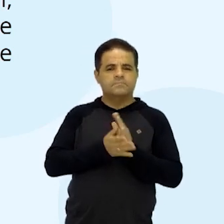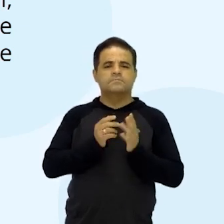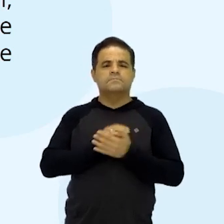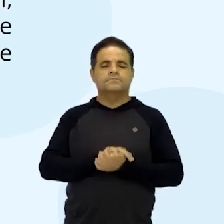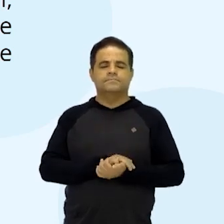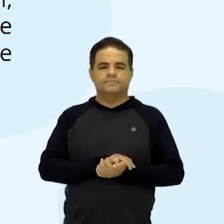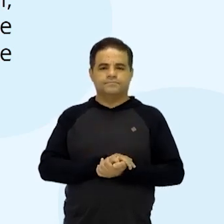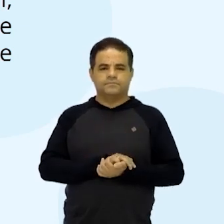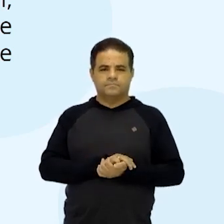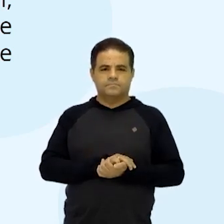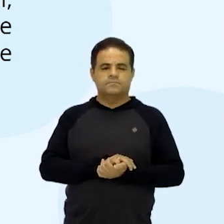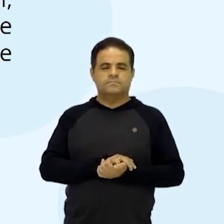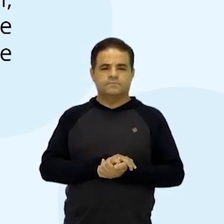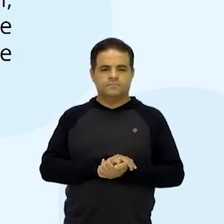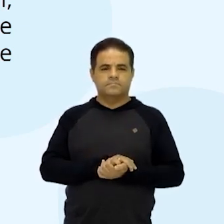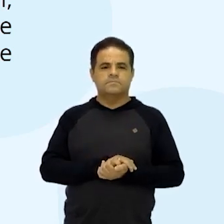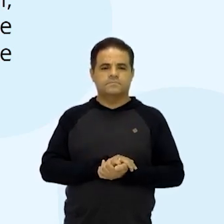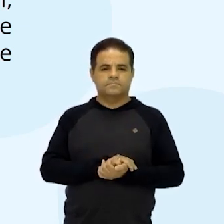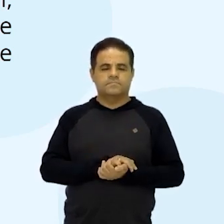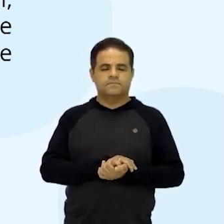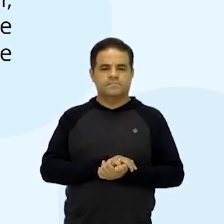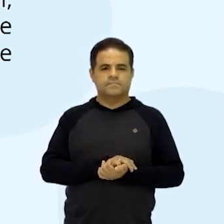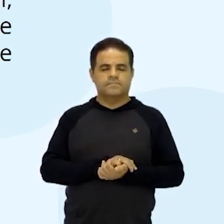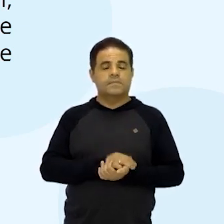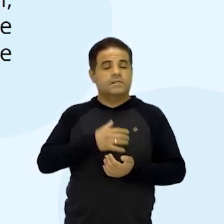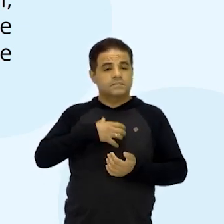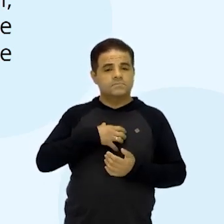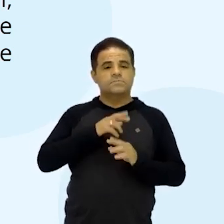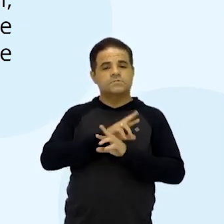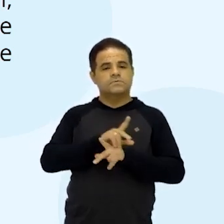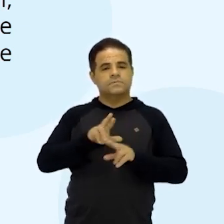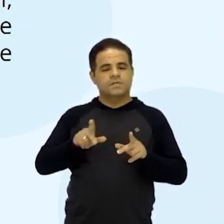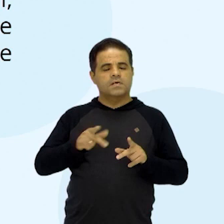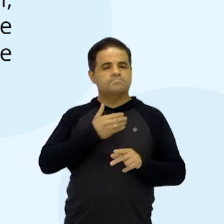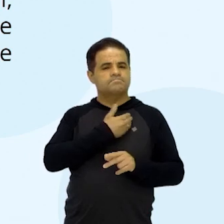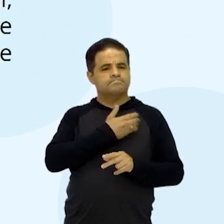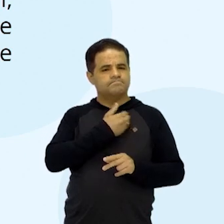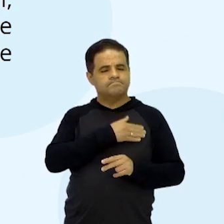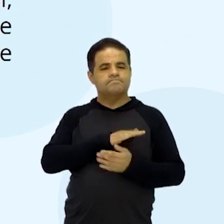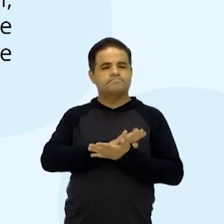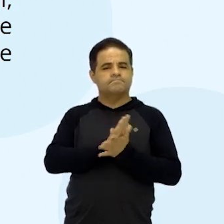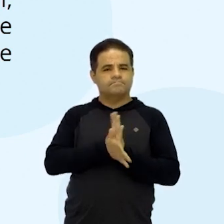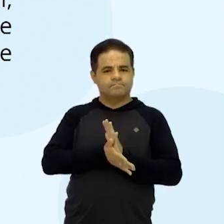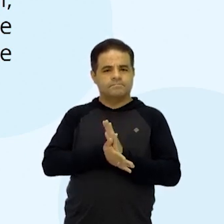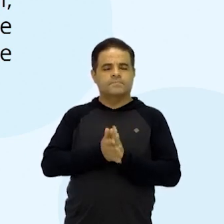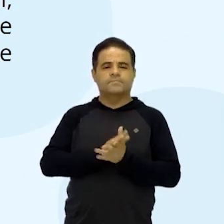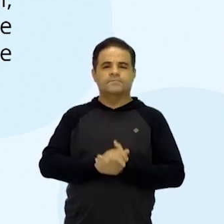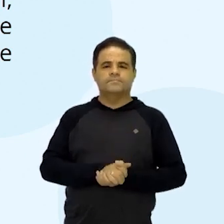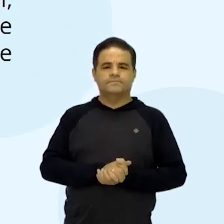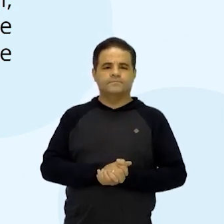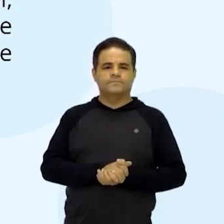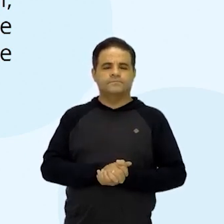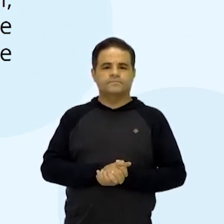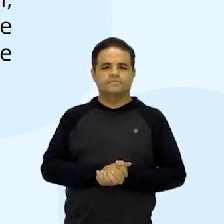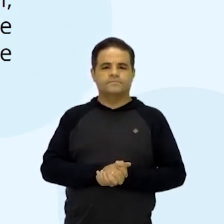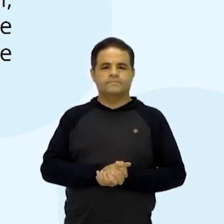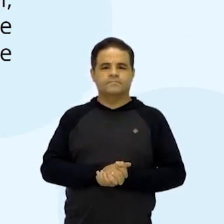kinds of discrimination, né? E tipos diferentes de discriminação, such as age,